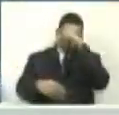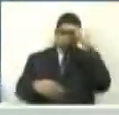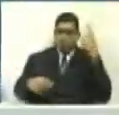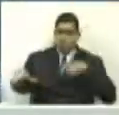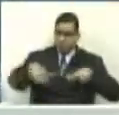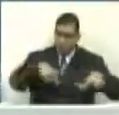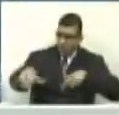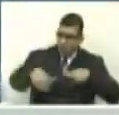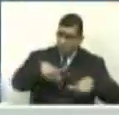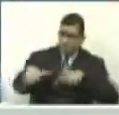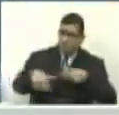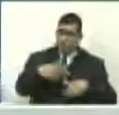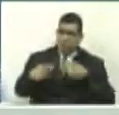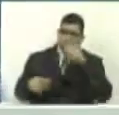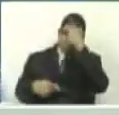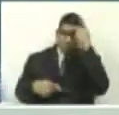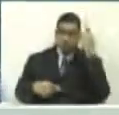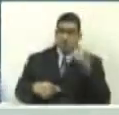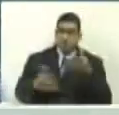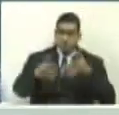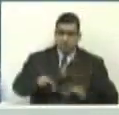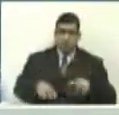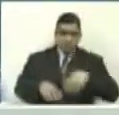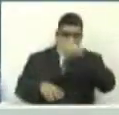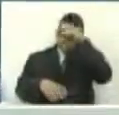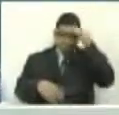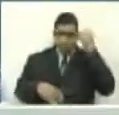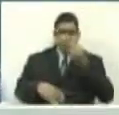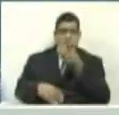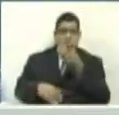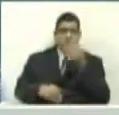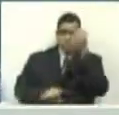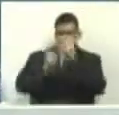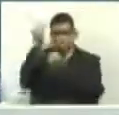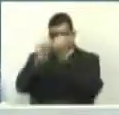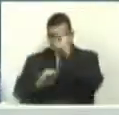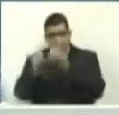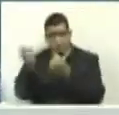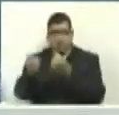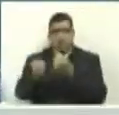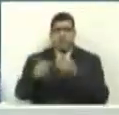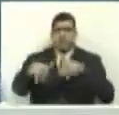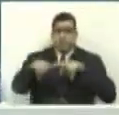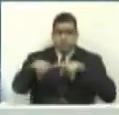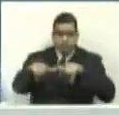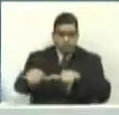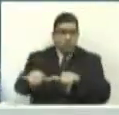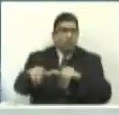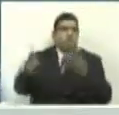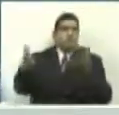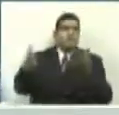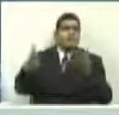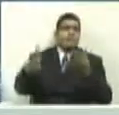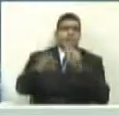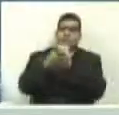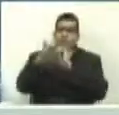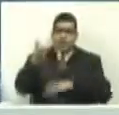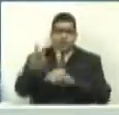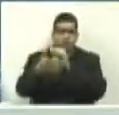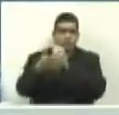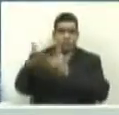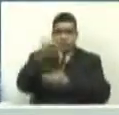povo trabalhador amazonense, seja no polo industrial de Manaus, seja no comércio, seja na atividade do